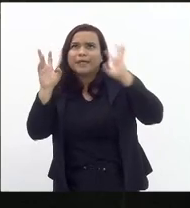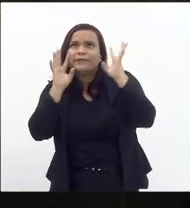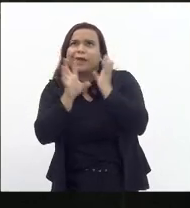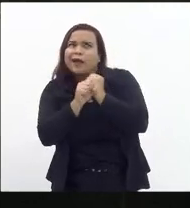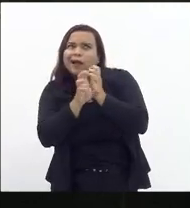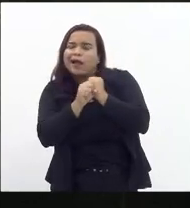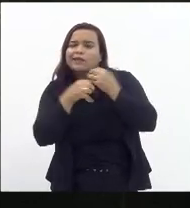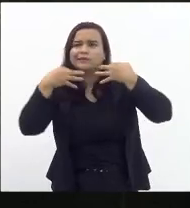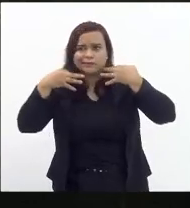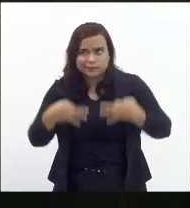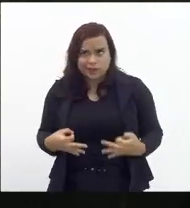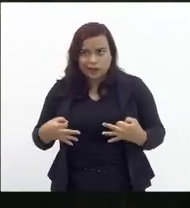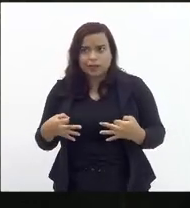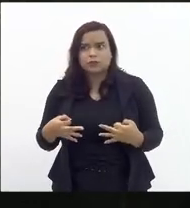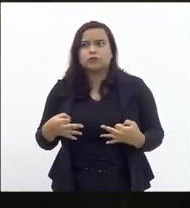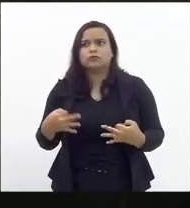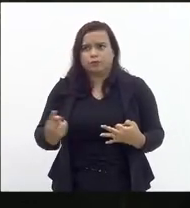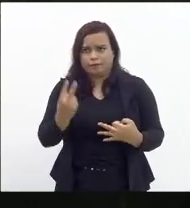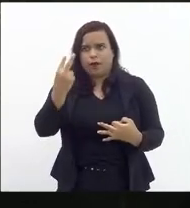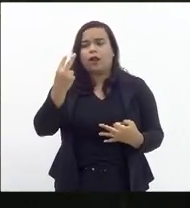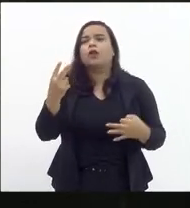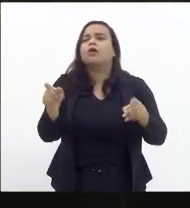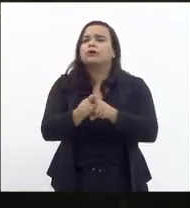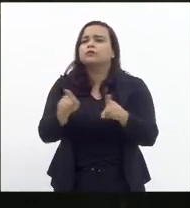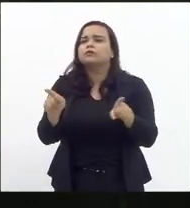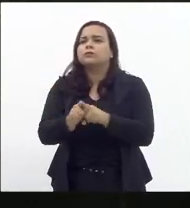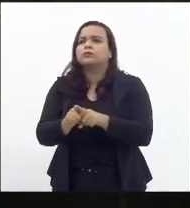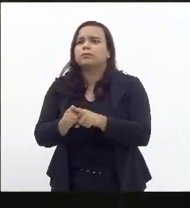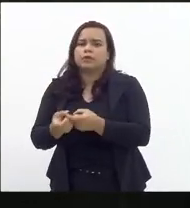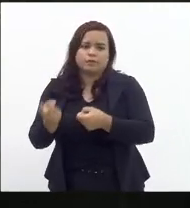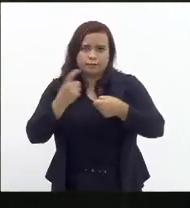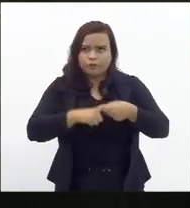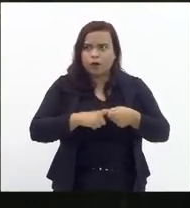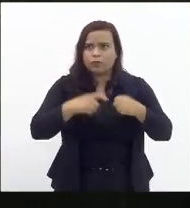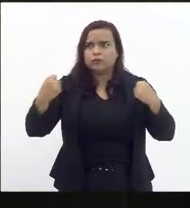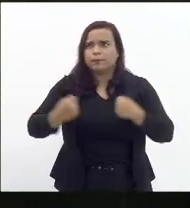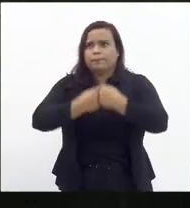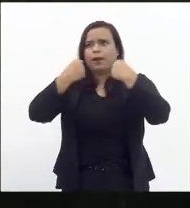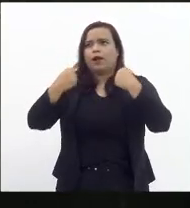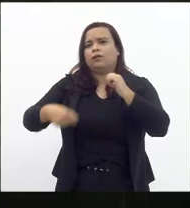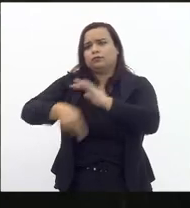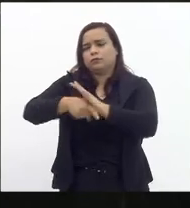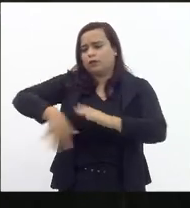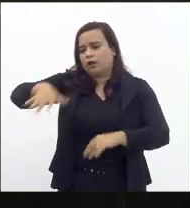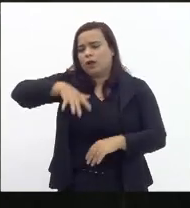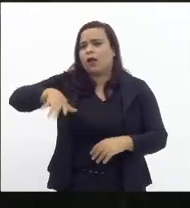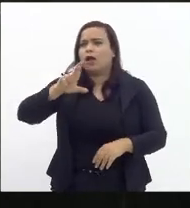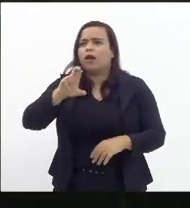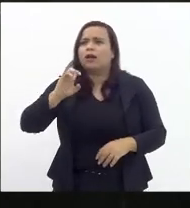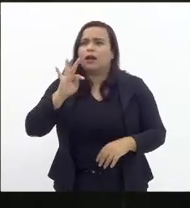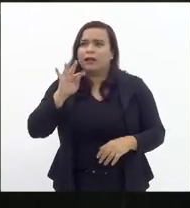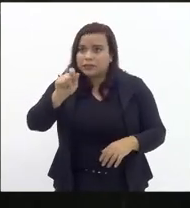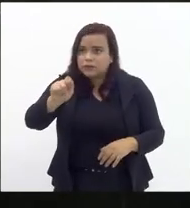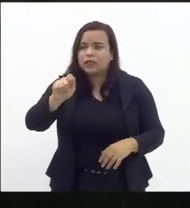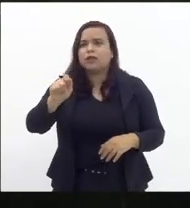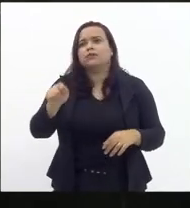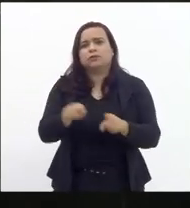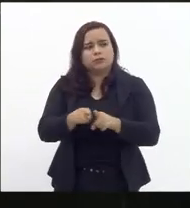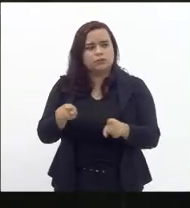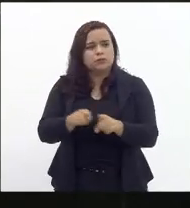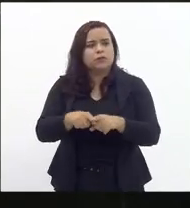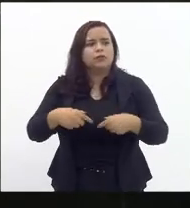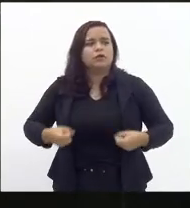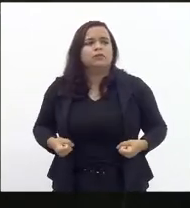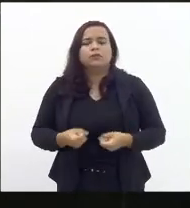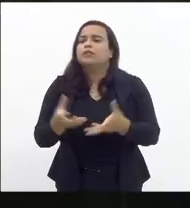o valor e o retorno do mesmo, o impacto na receita, etc., etc., devia ser